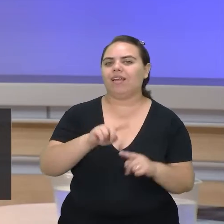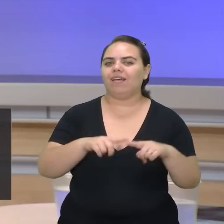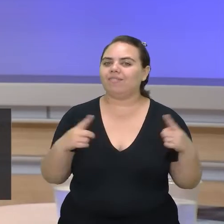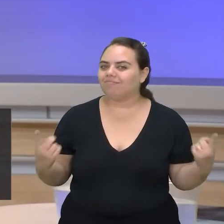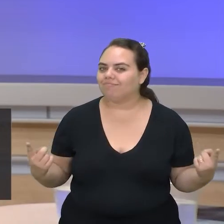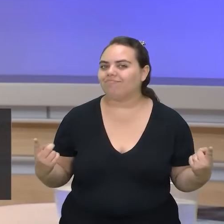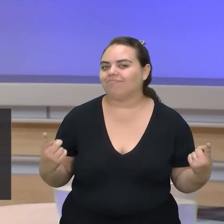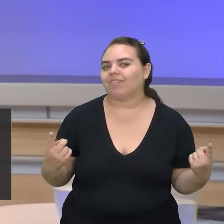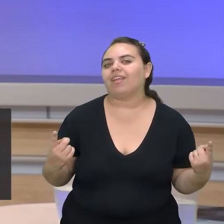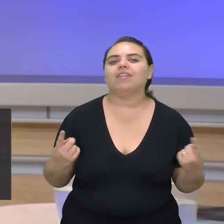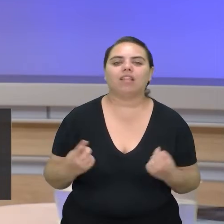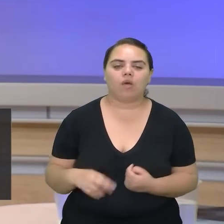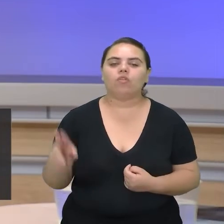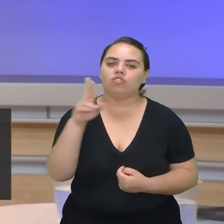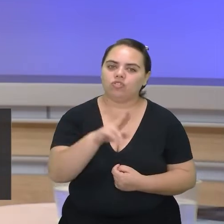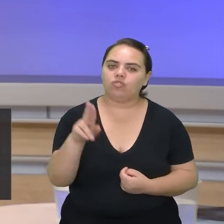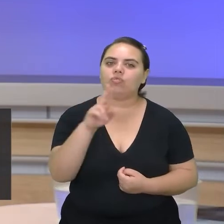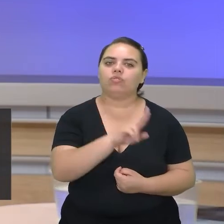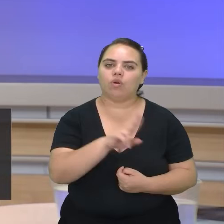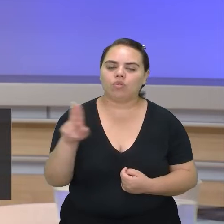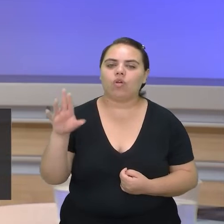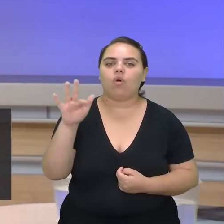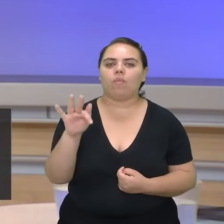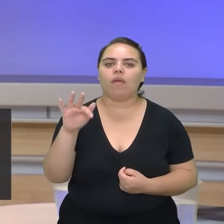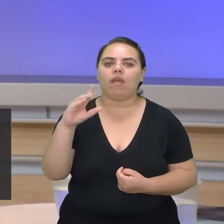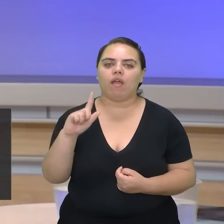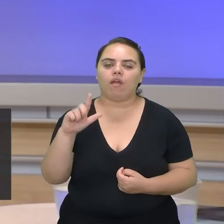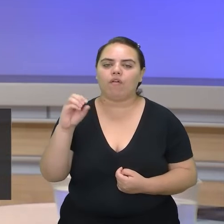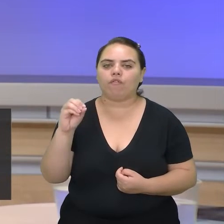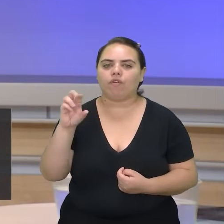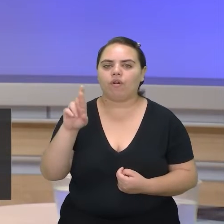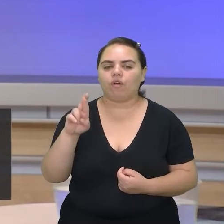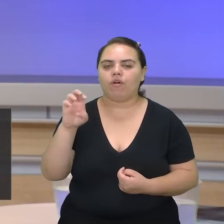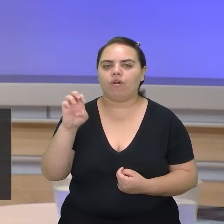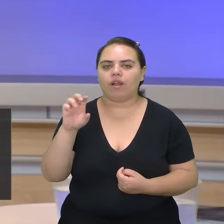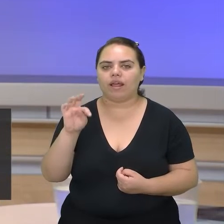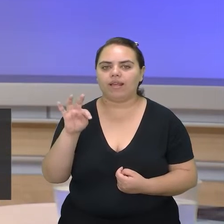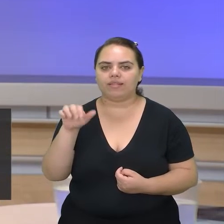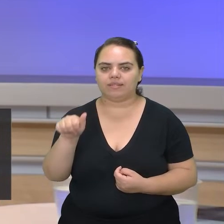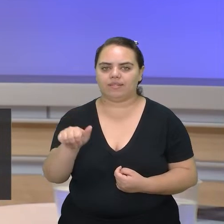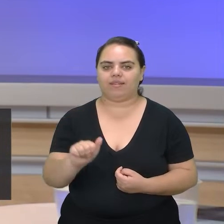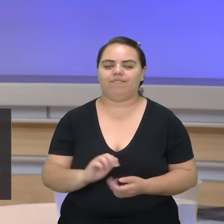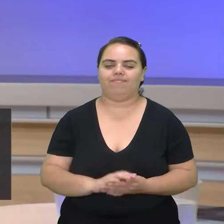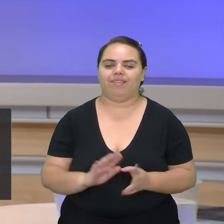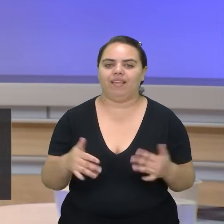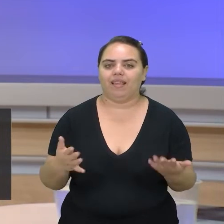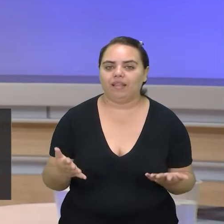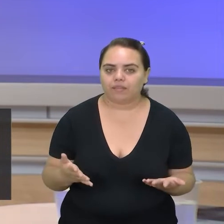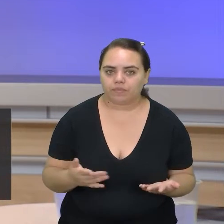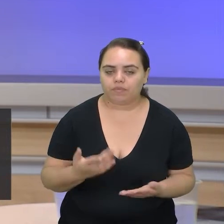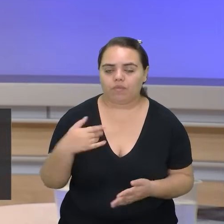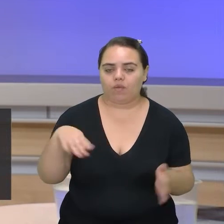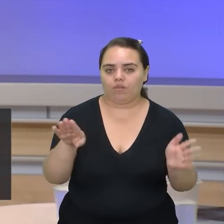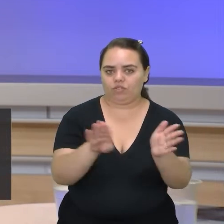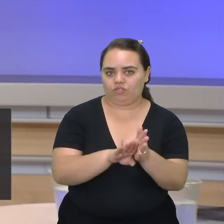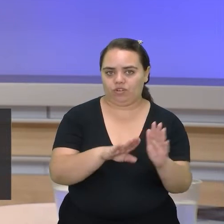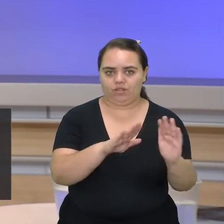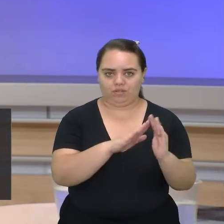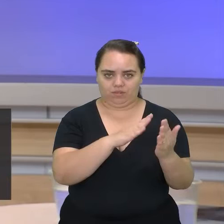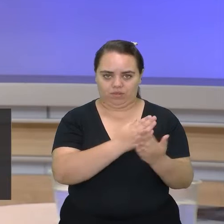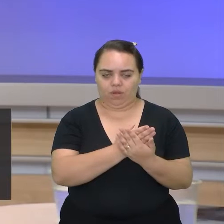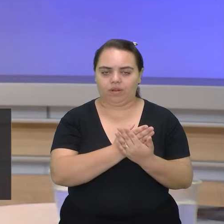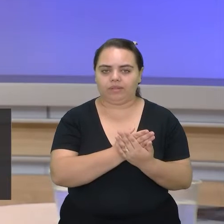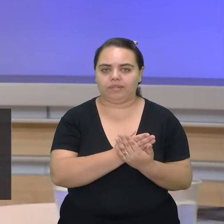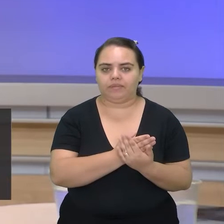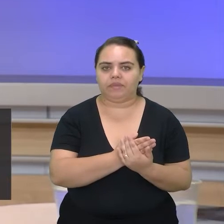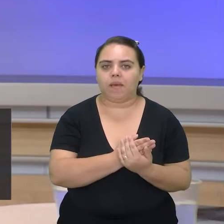Então, por isso mini floresta. Bom, daí, Andréia, quando a gente, então, chega nas escolas, né, para